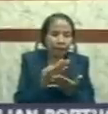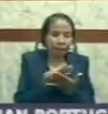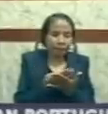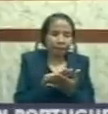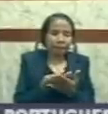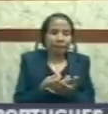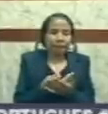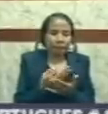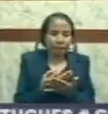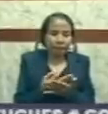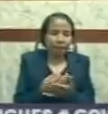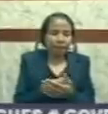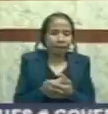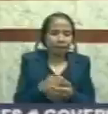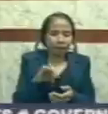Nebe hau hanuin,